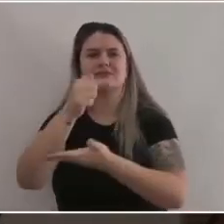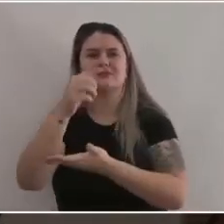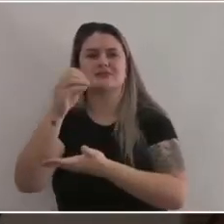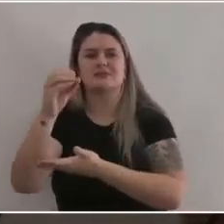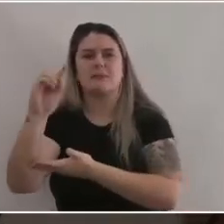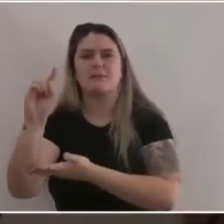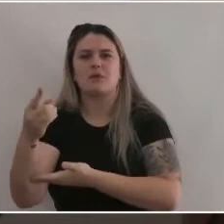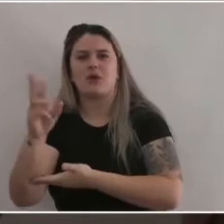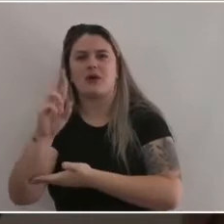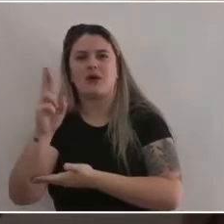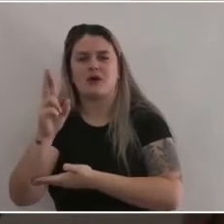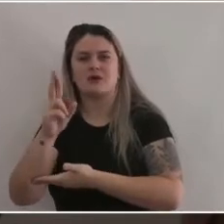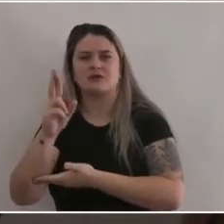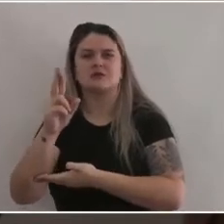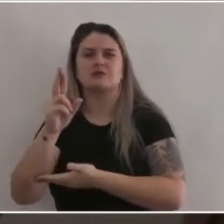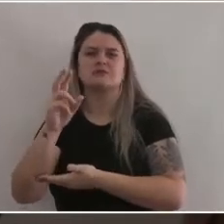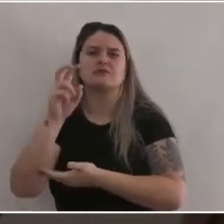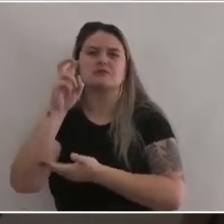reais, realizado